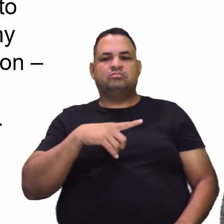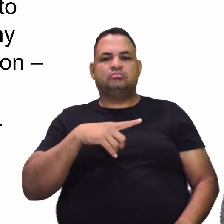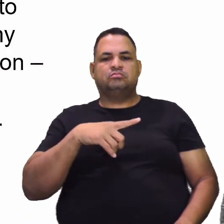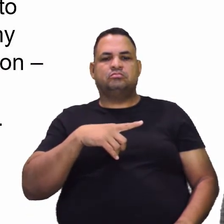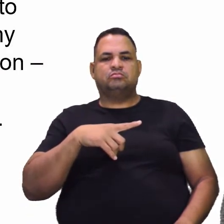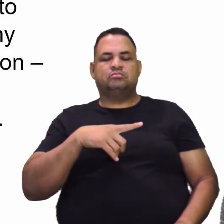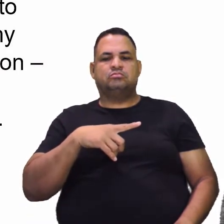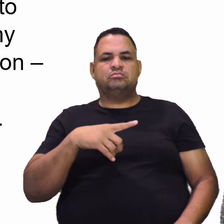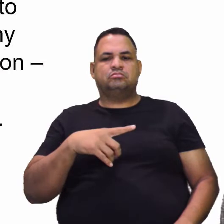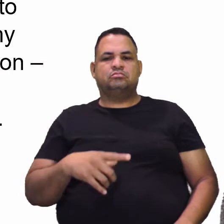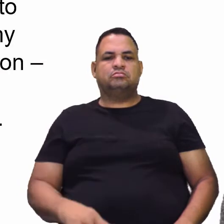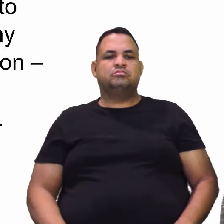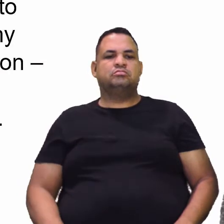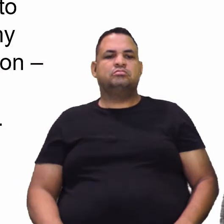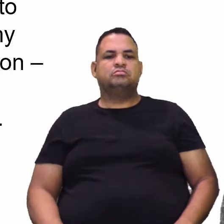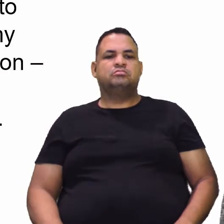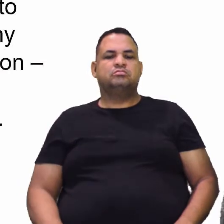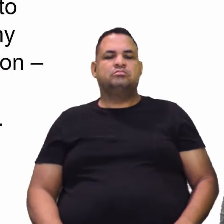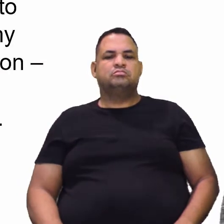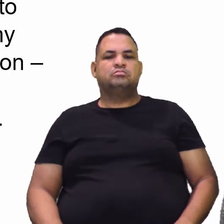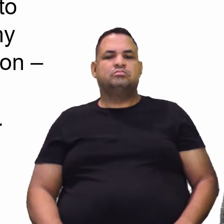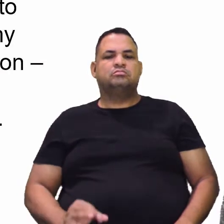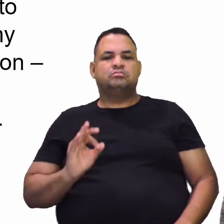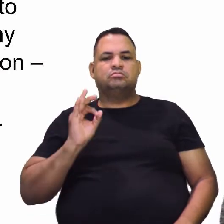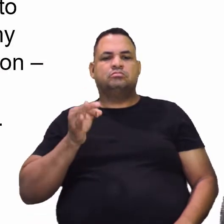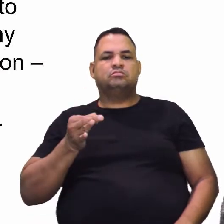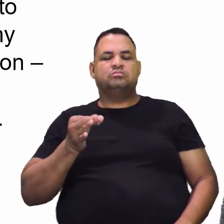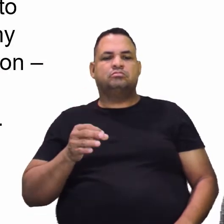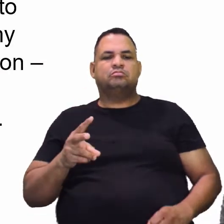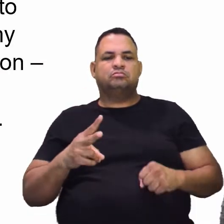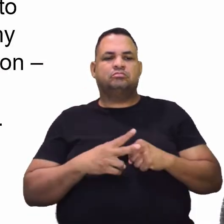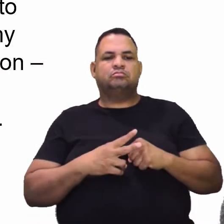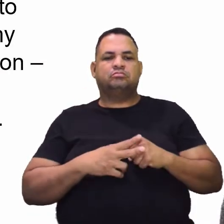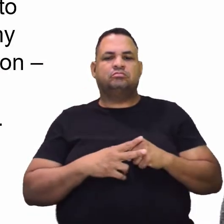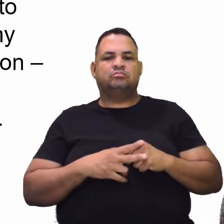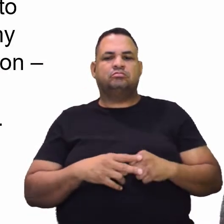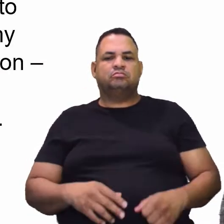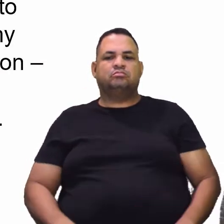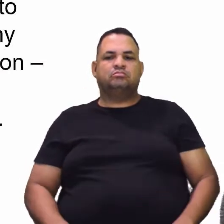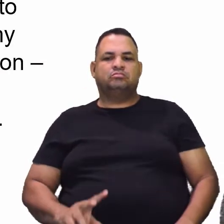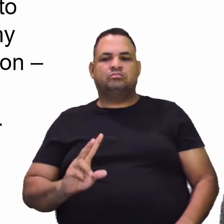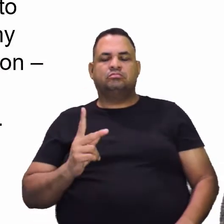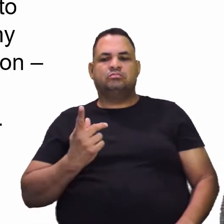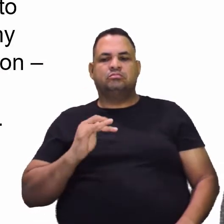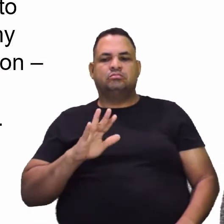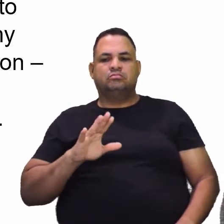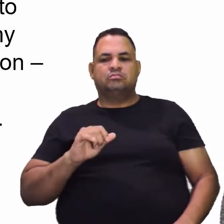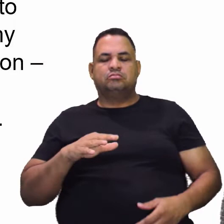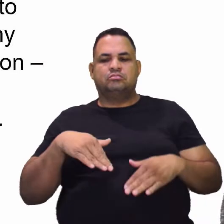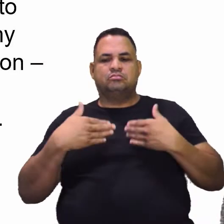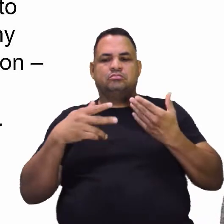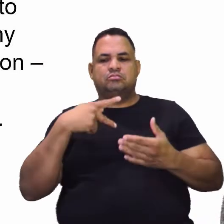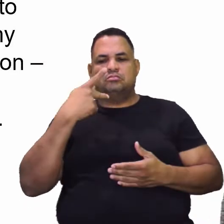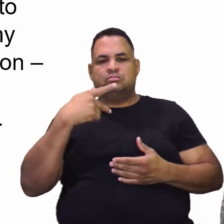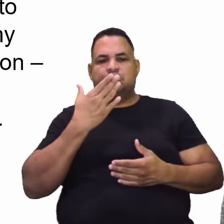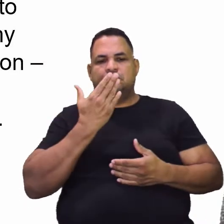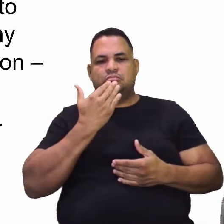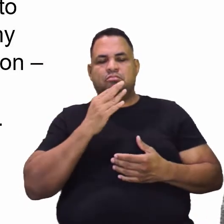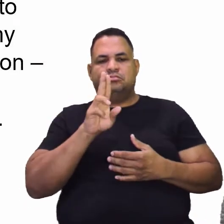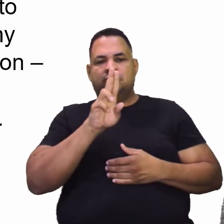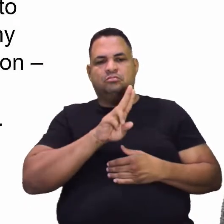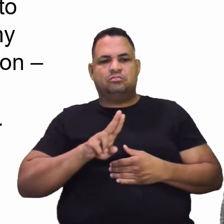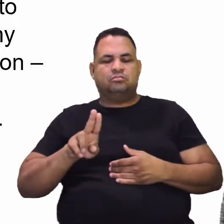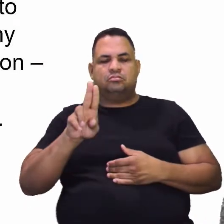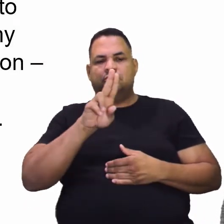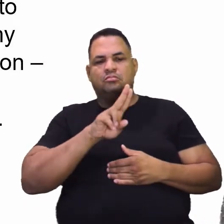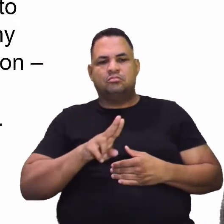have lunch. Certo? Mas o meu verbo é só esse aqui, que é o verbo have. Quando a gente fala de alimentação, a gente